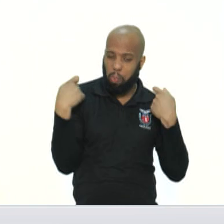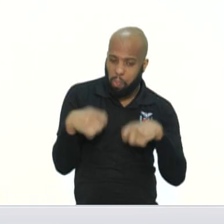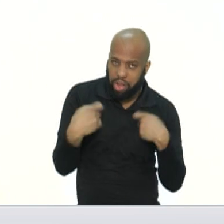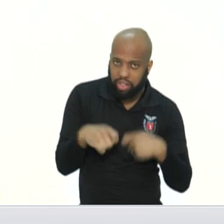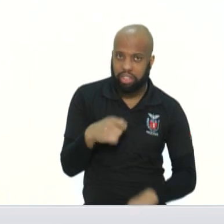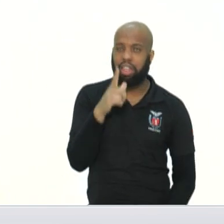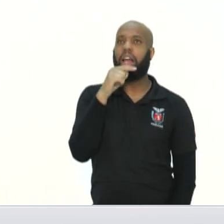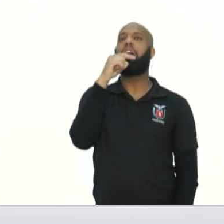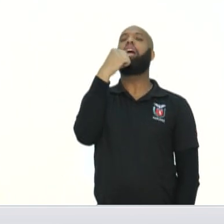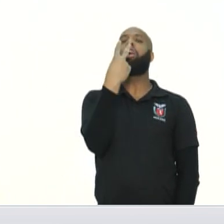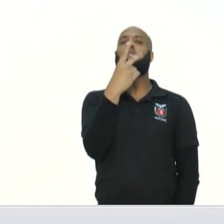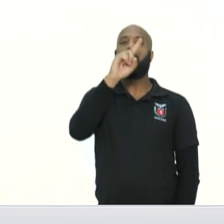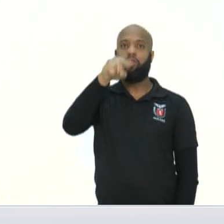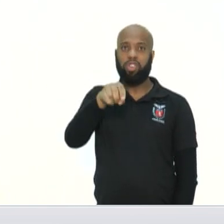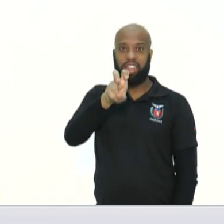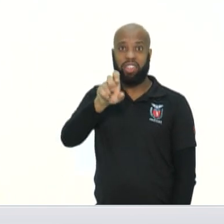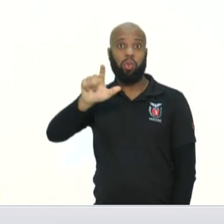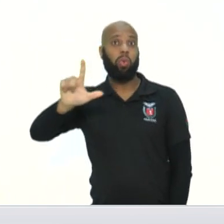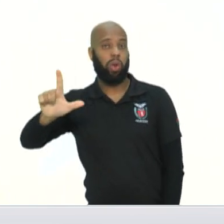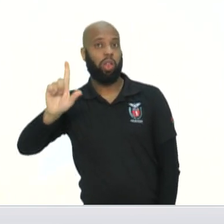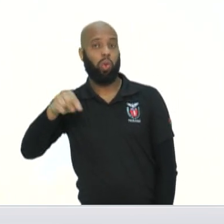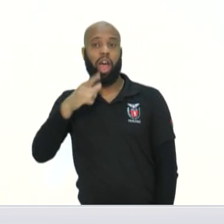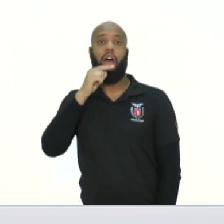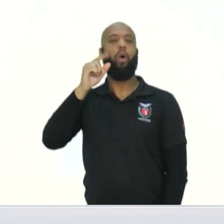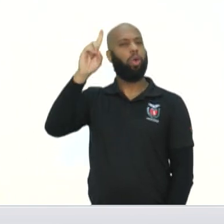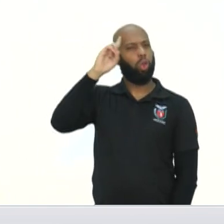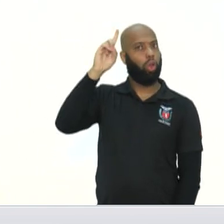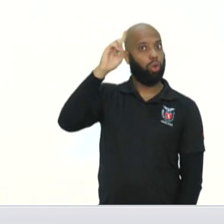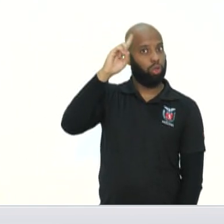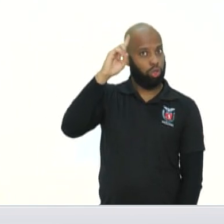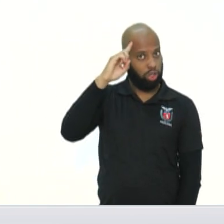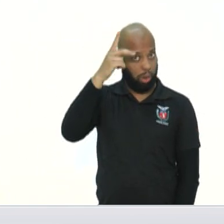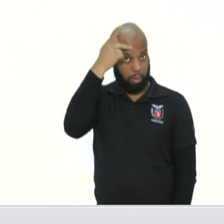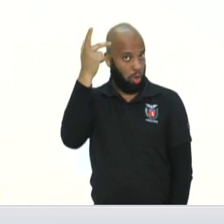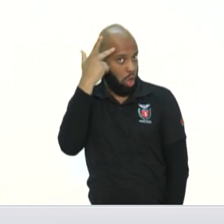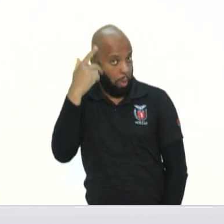ingerir 2,5 litros de água por dia,